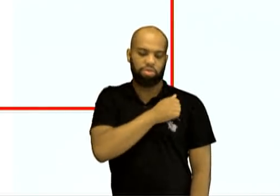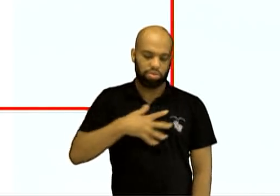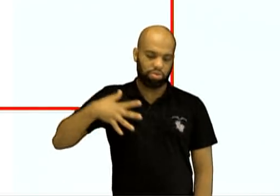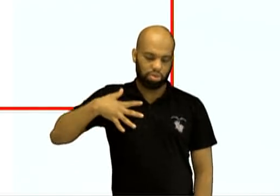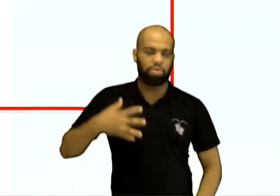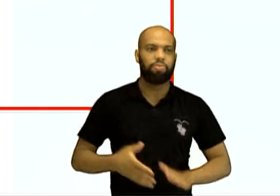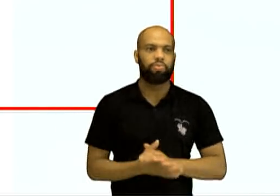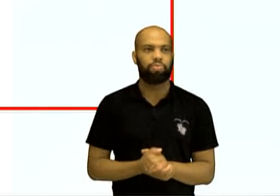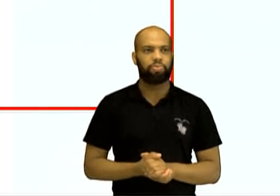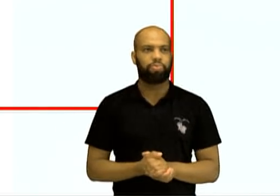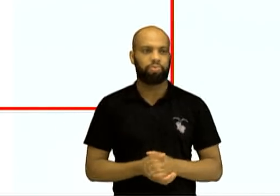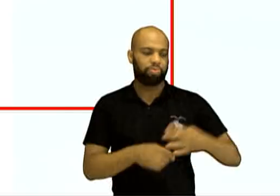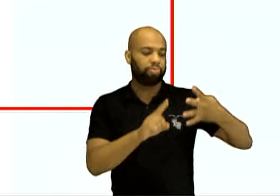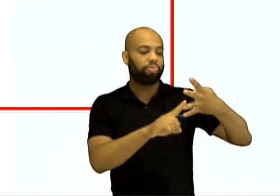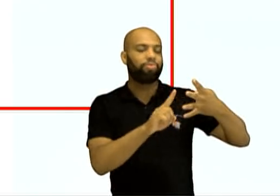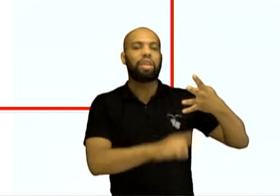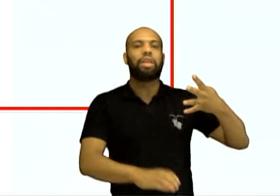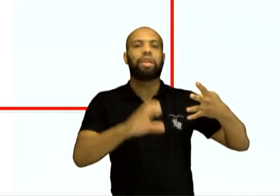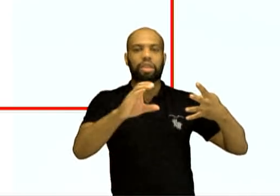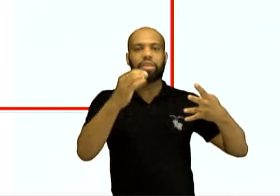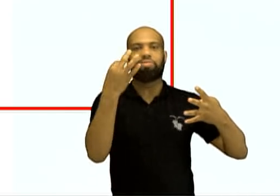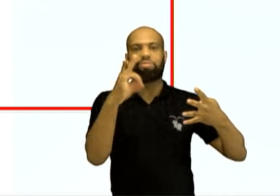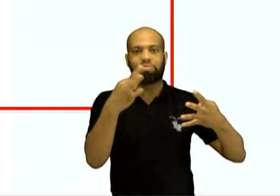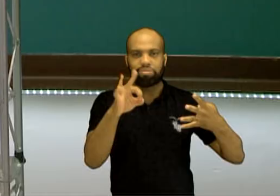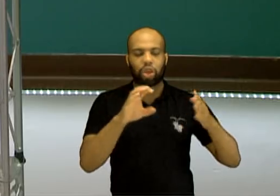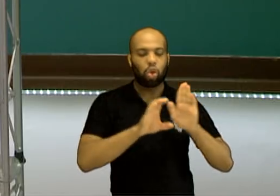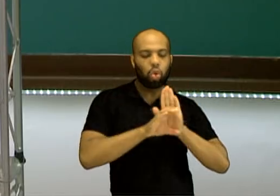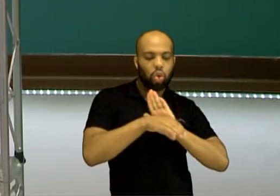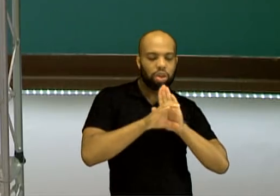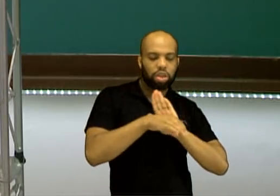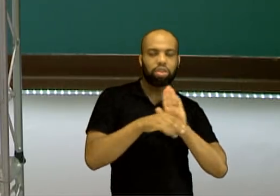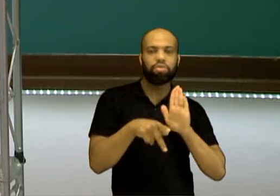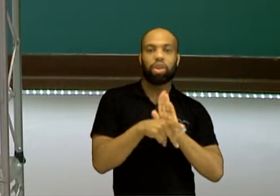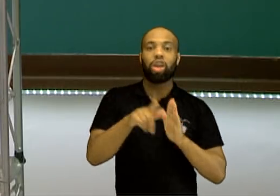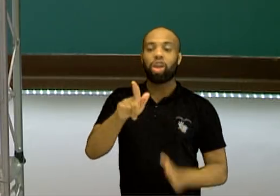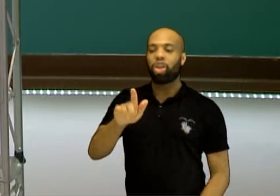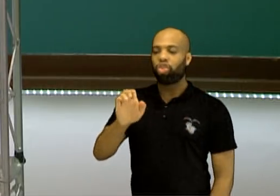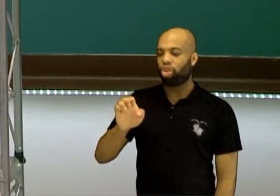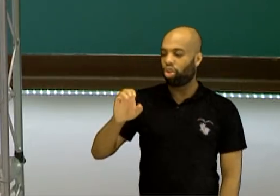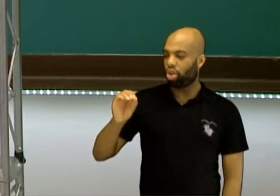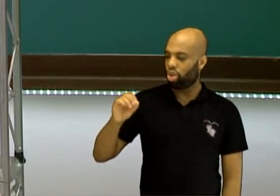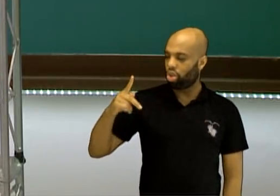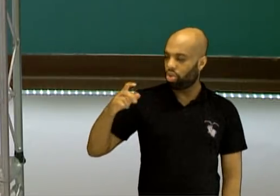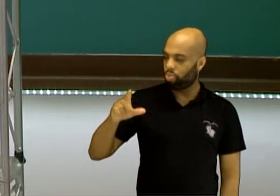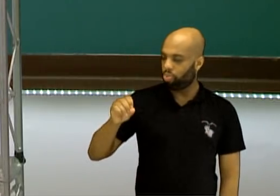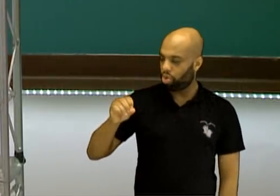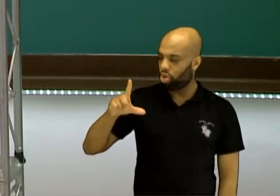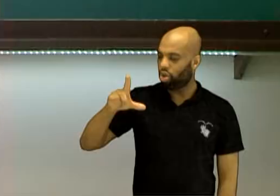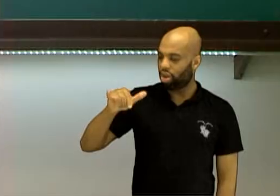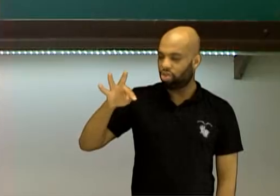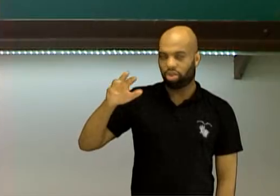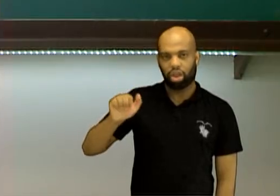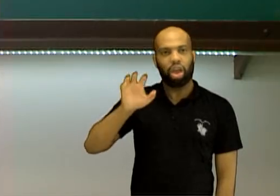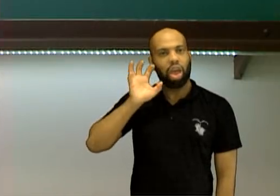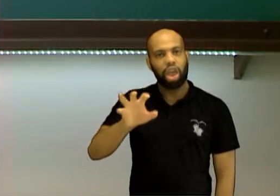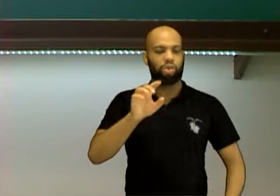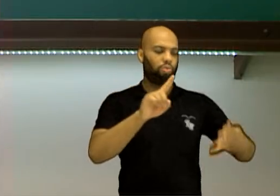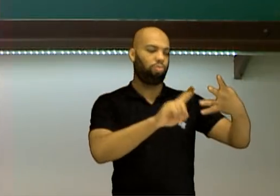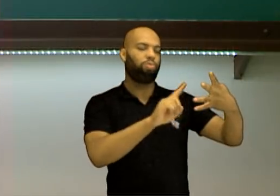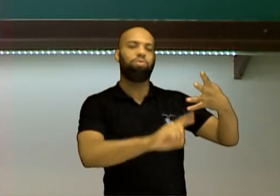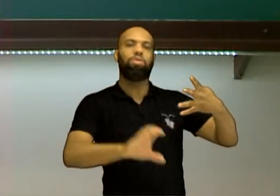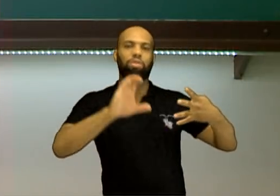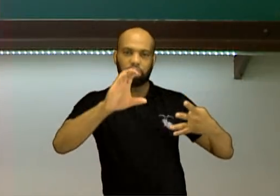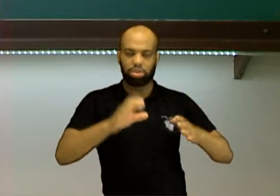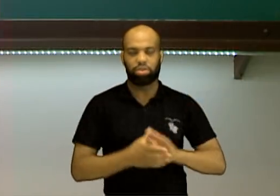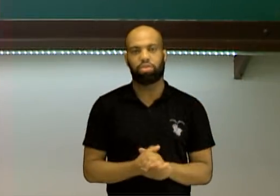A letra C. Esse é o conceito de geopolítica, as estratégias do Estado para a administração do seu território, visando